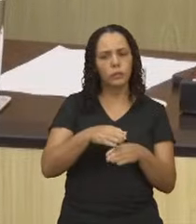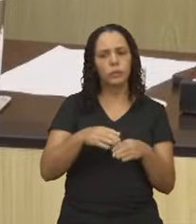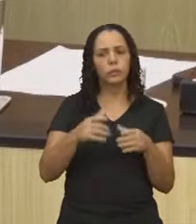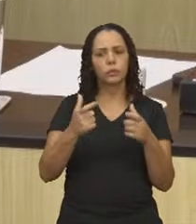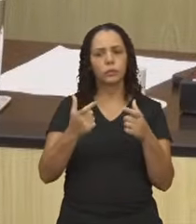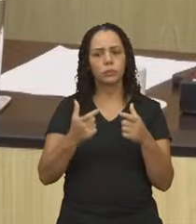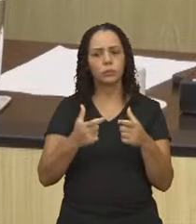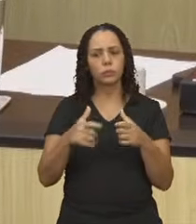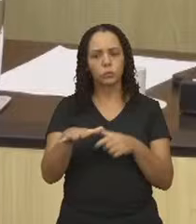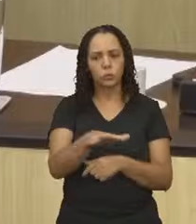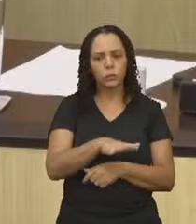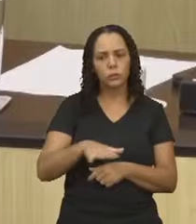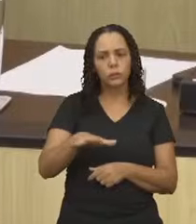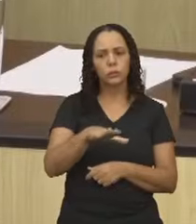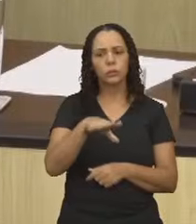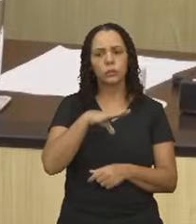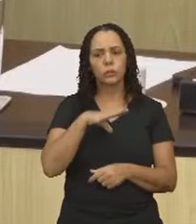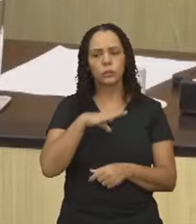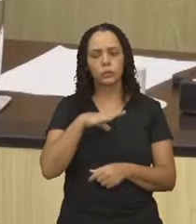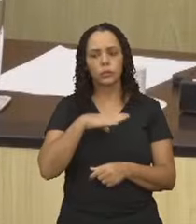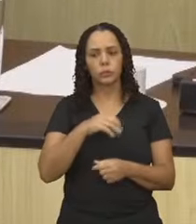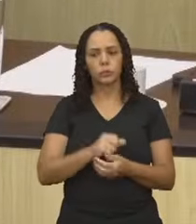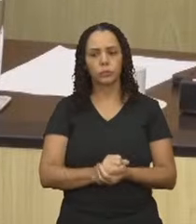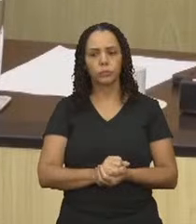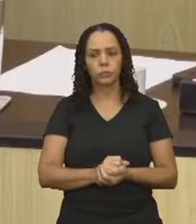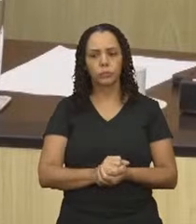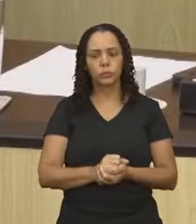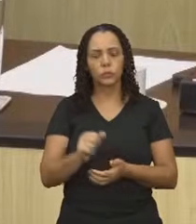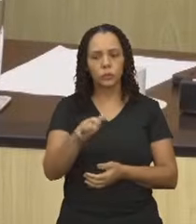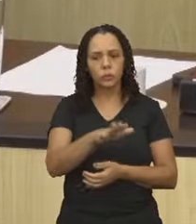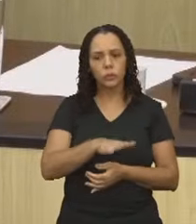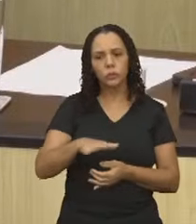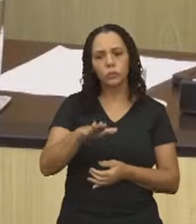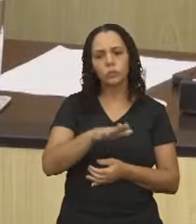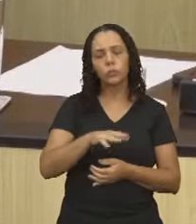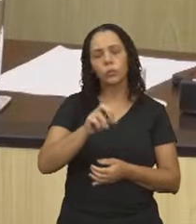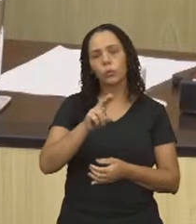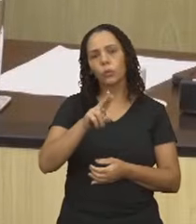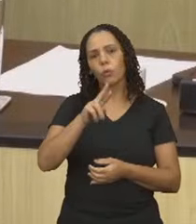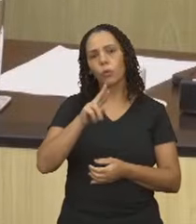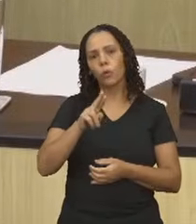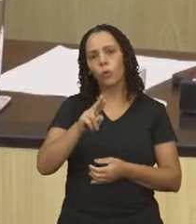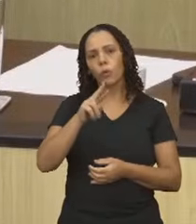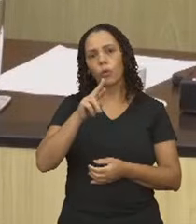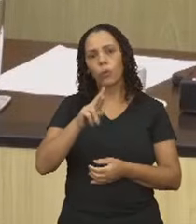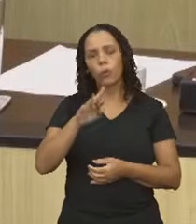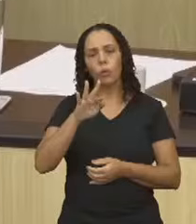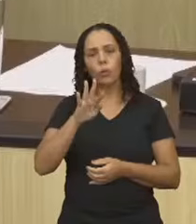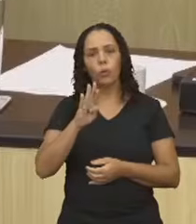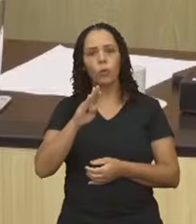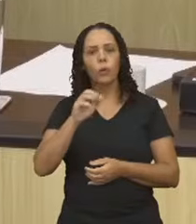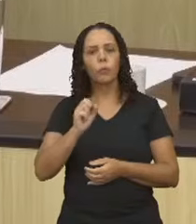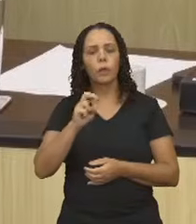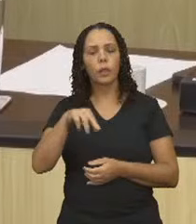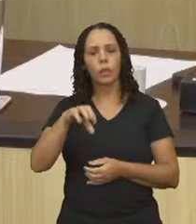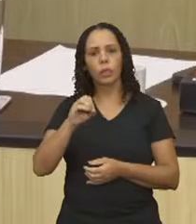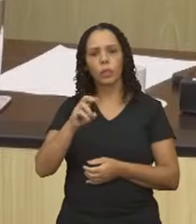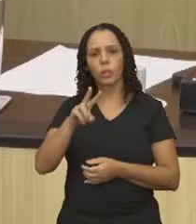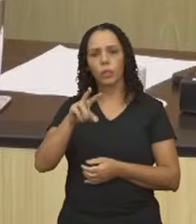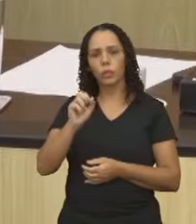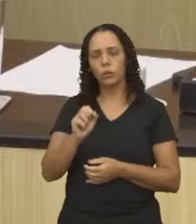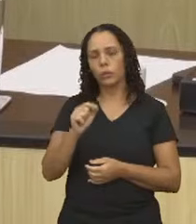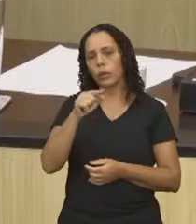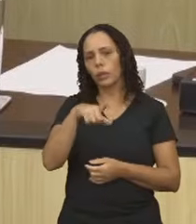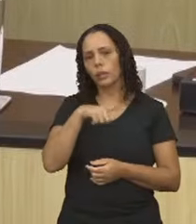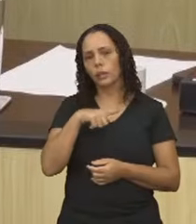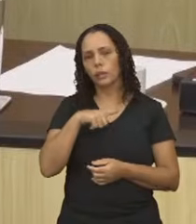dos Campos, especialmente na região do loteamento Urbanova, onde fica situada uma unidade da